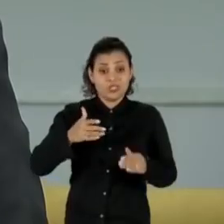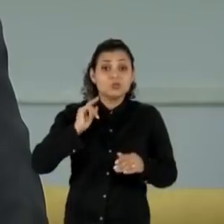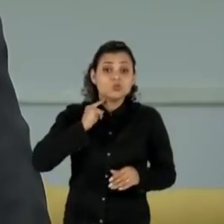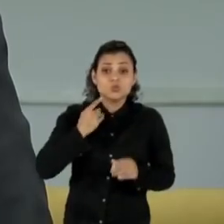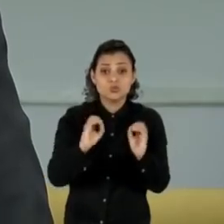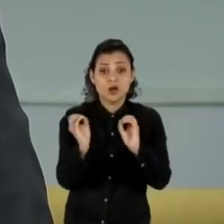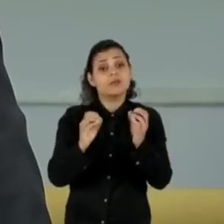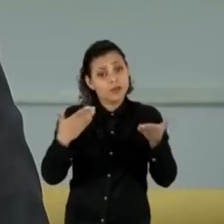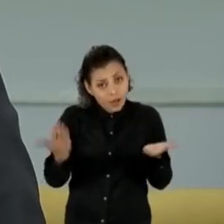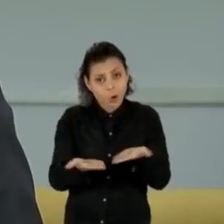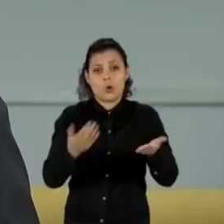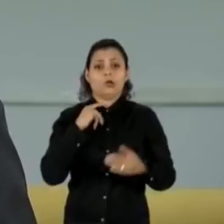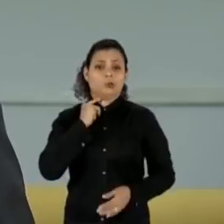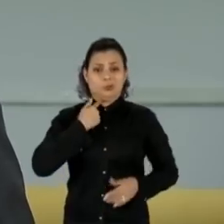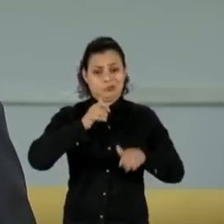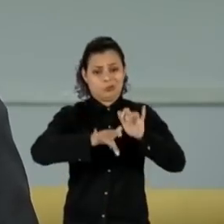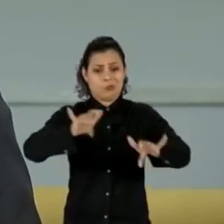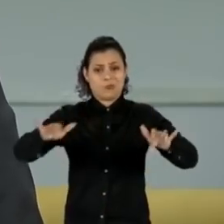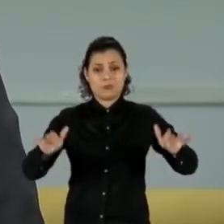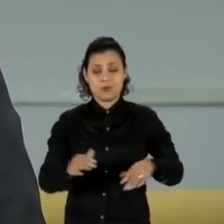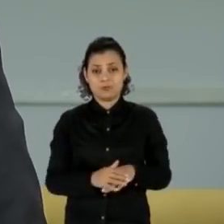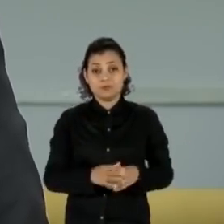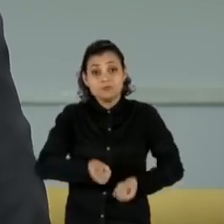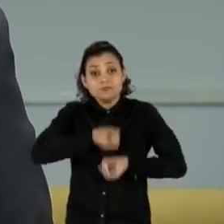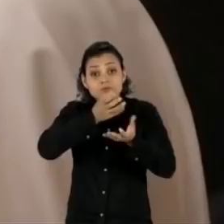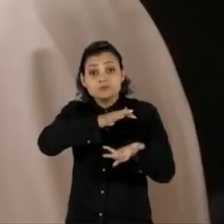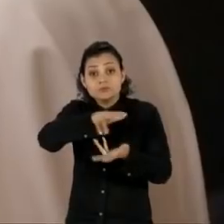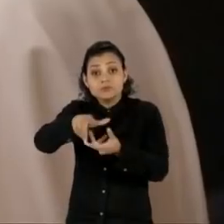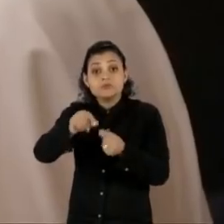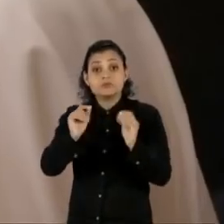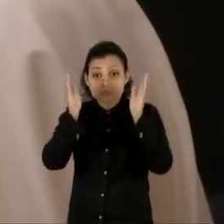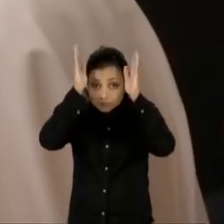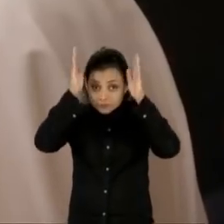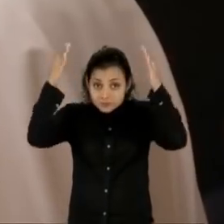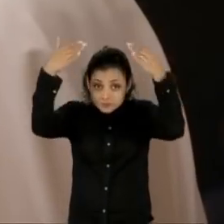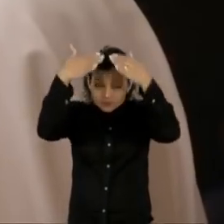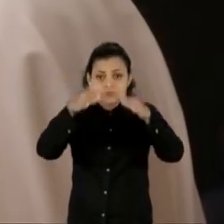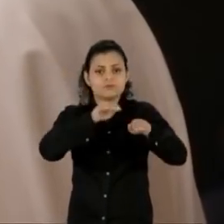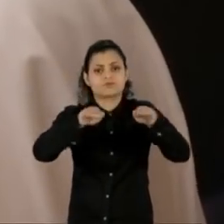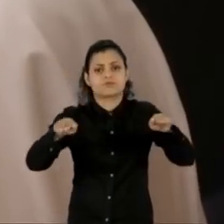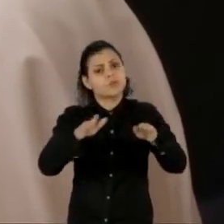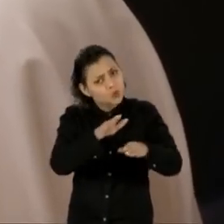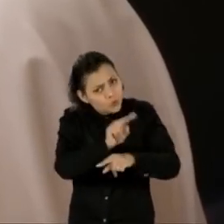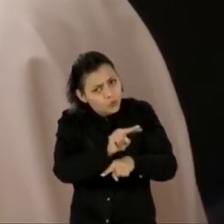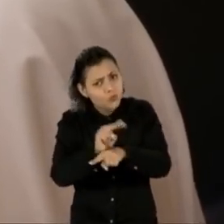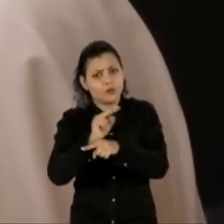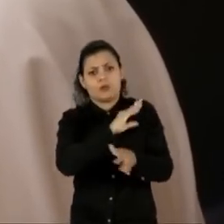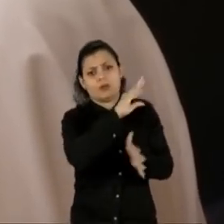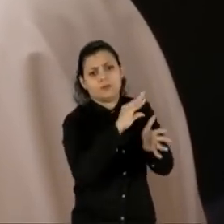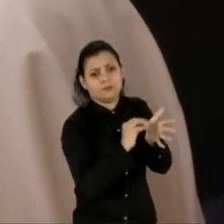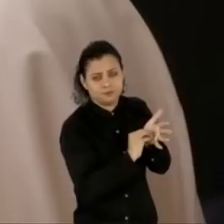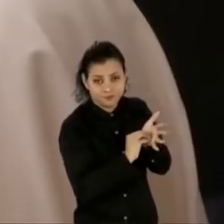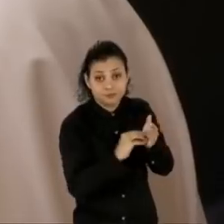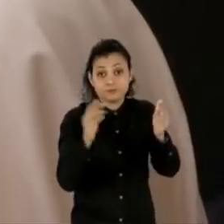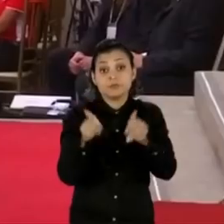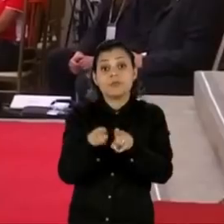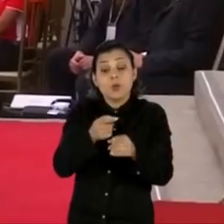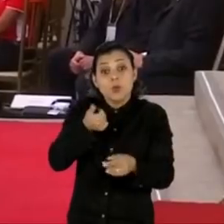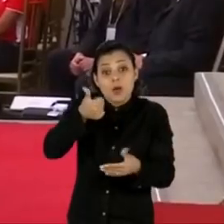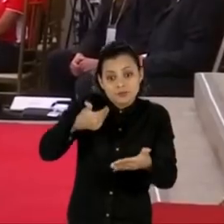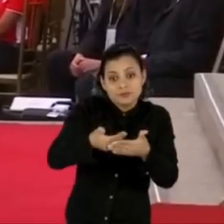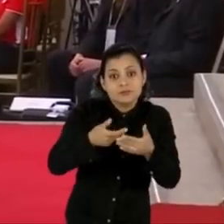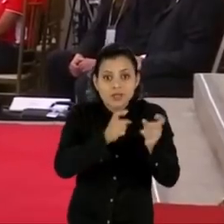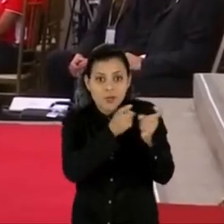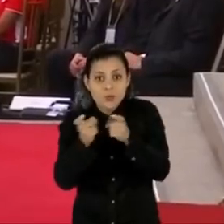afetado nas notícias internacionais um chamado do papa para o cuidado com a amazônia às vésperas da reunião de bispos